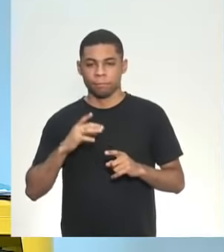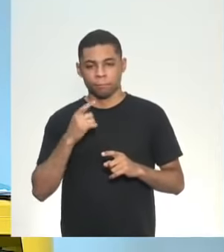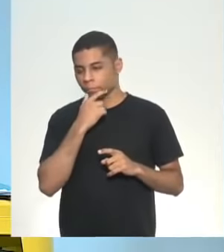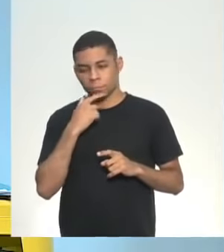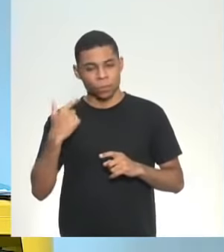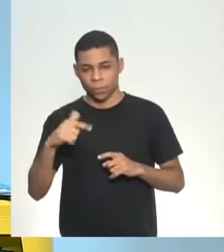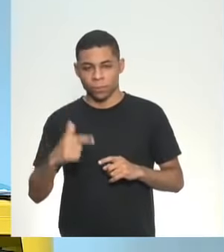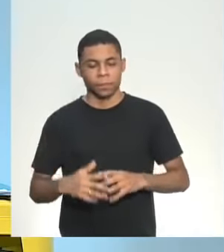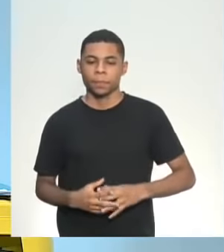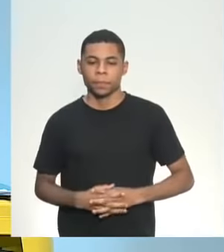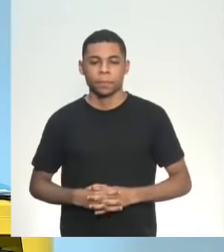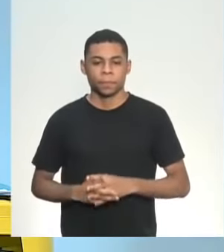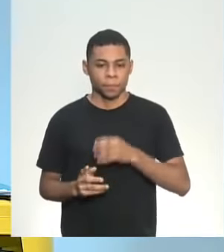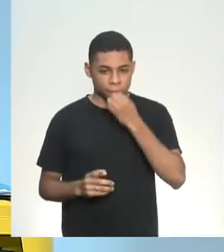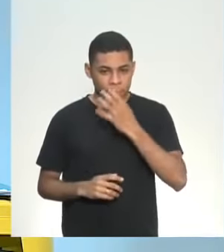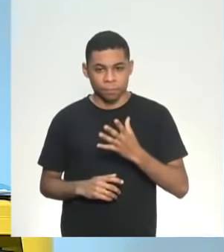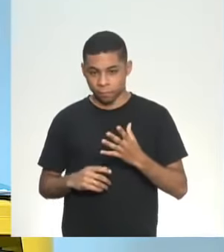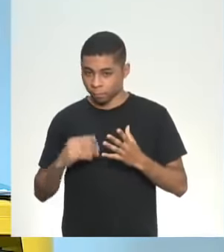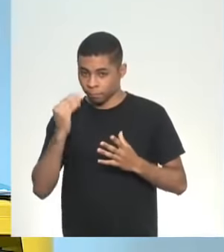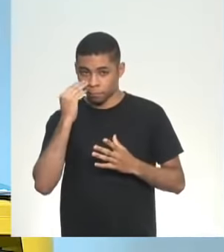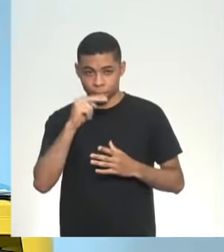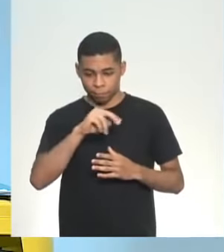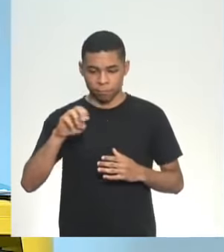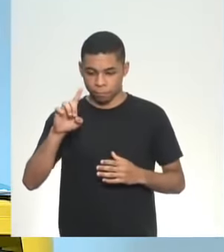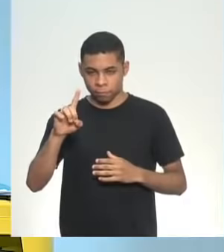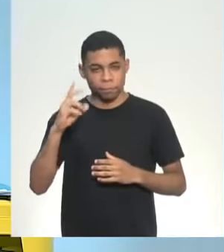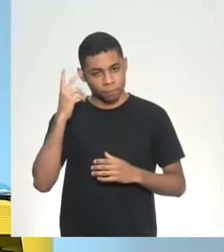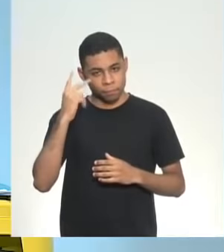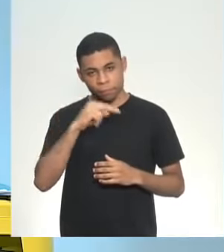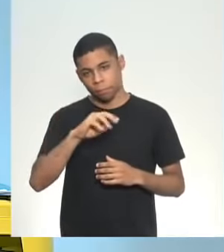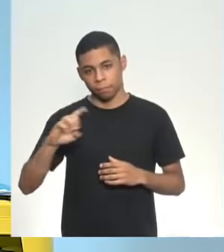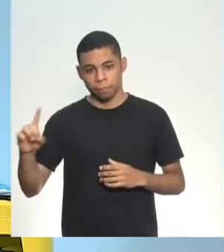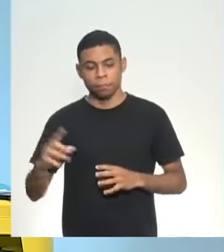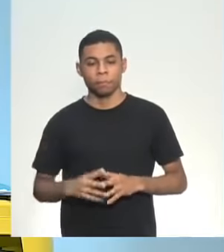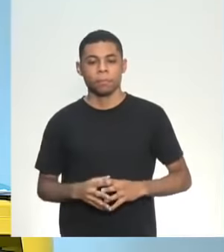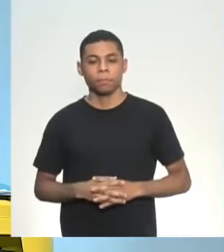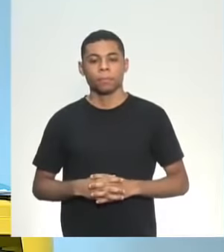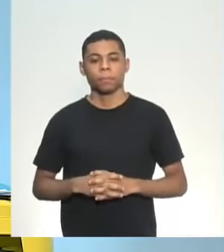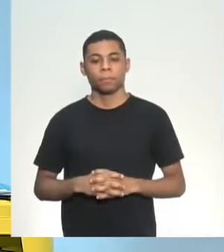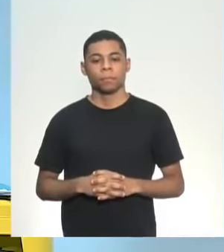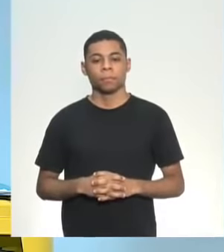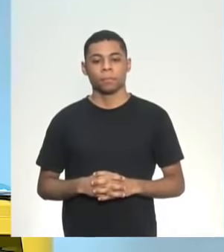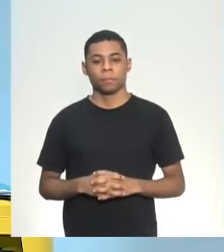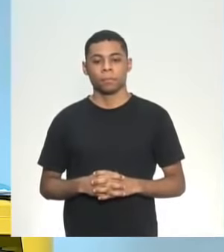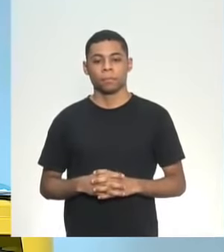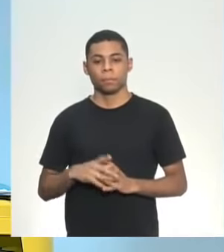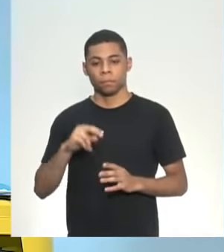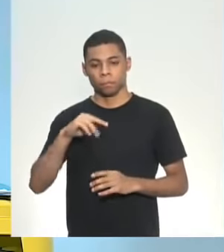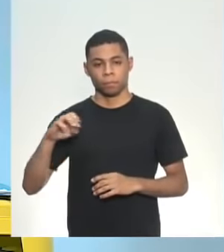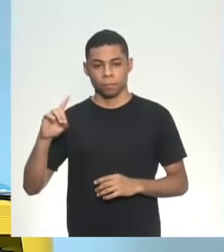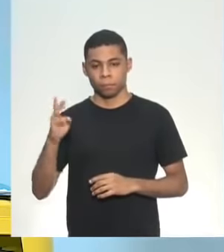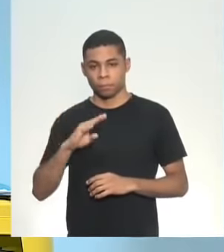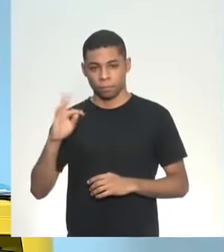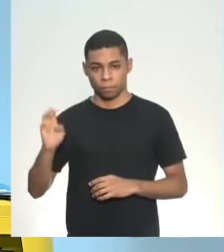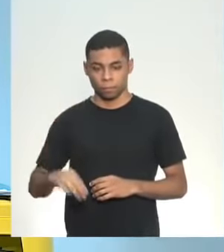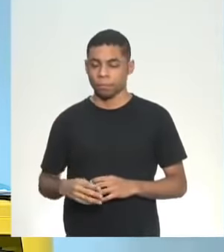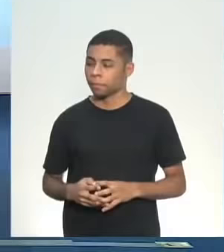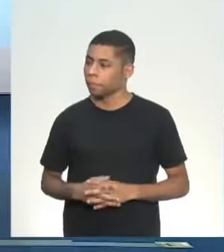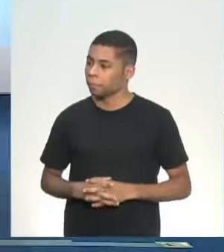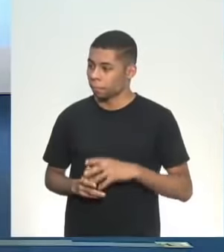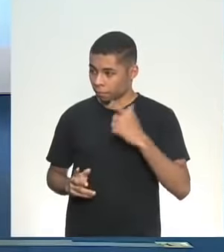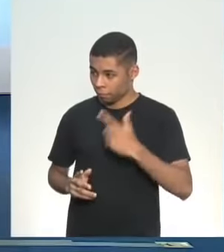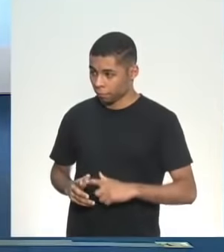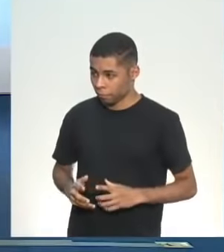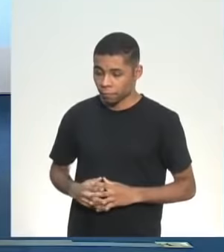muito essa estrutura Beleza então procura usar o verbo unir sempre aí no presente e finita se eu é legal